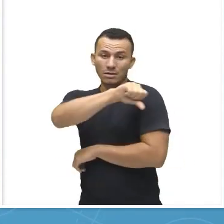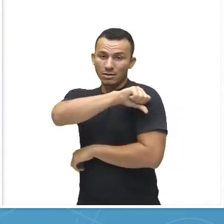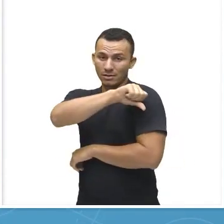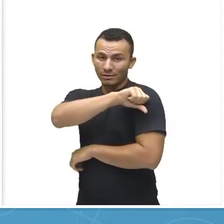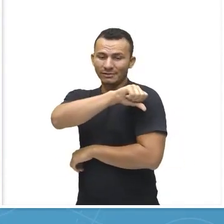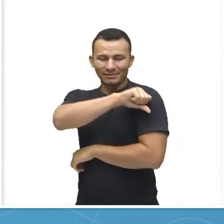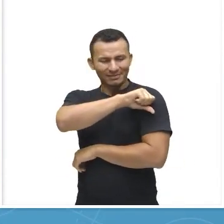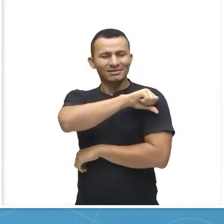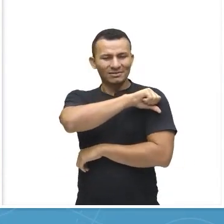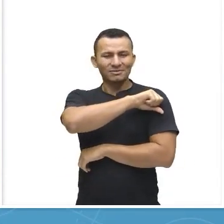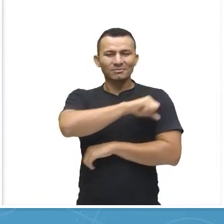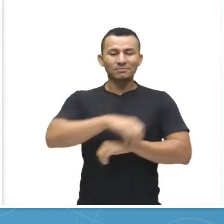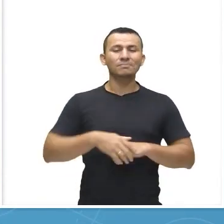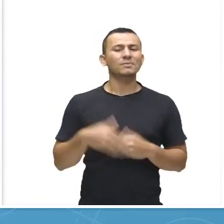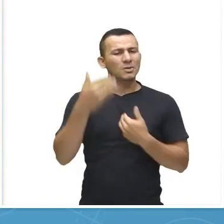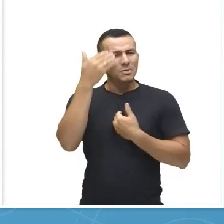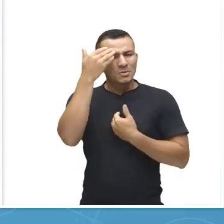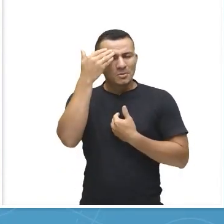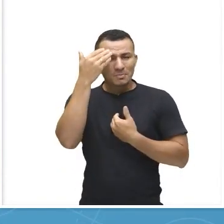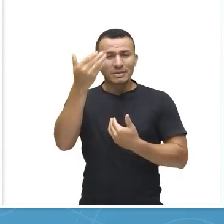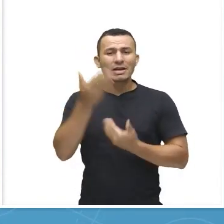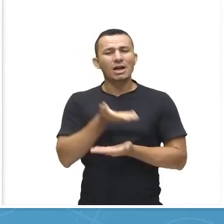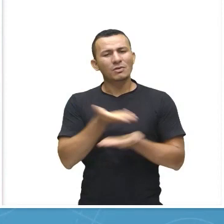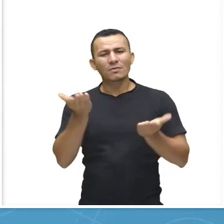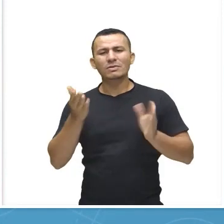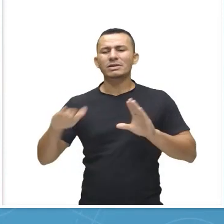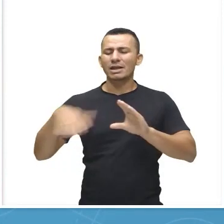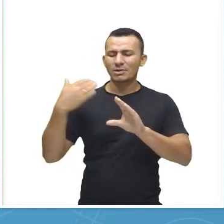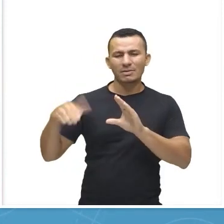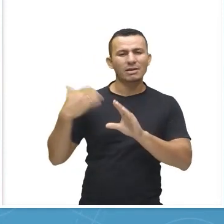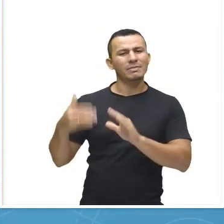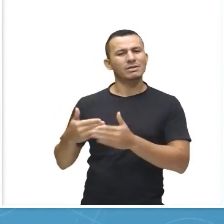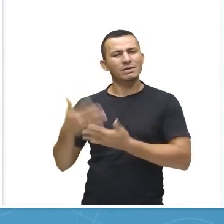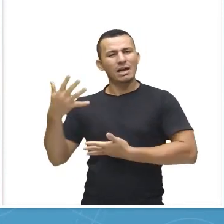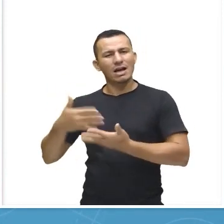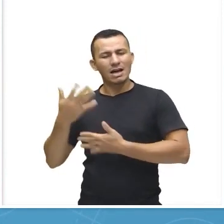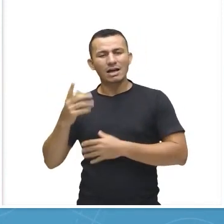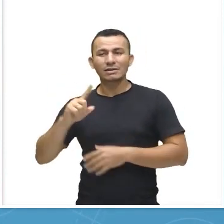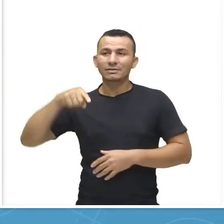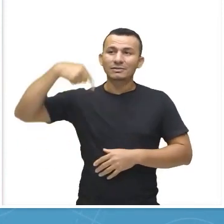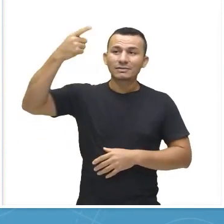fundamental, do 9º ano. Muito obrigado pela participação de vocês. Até